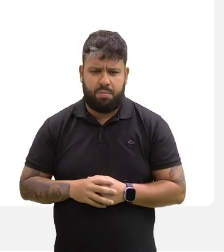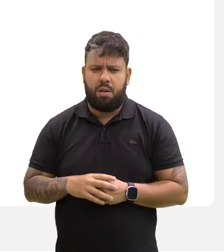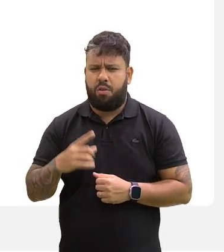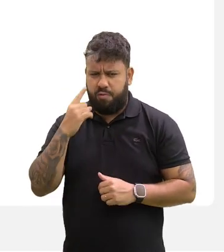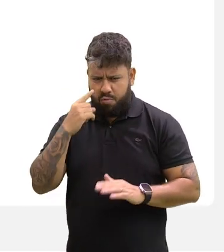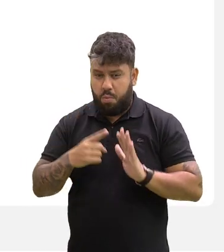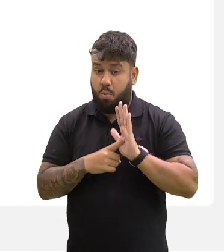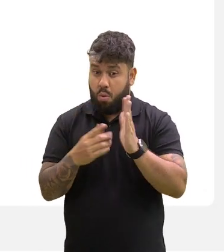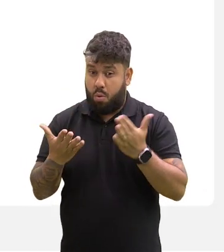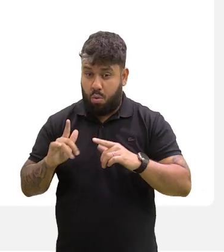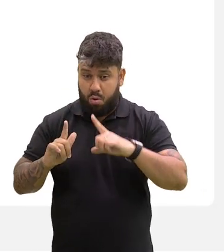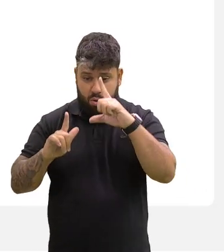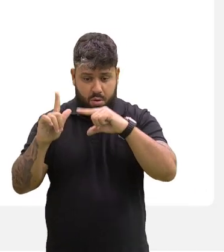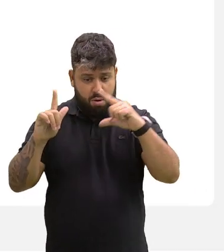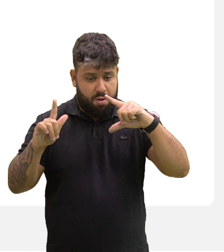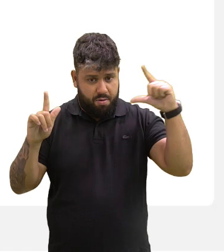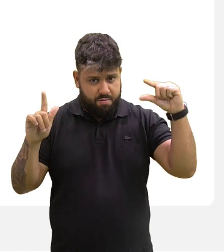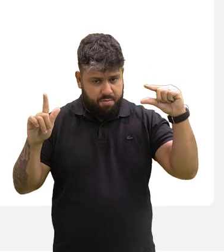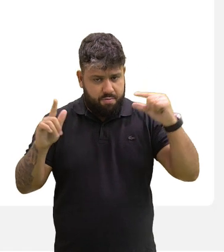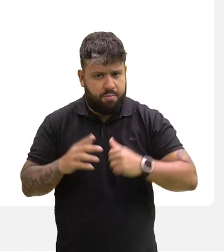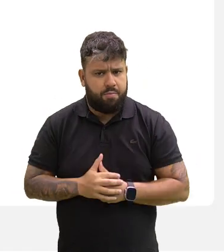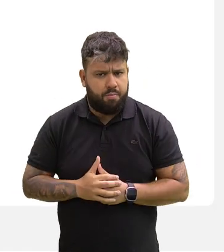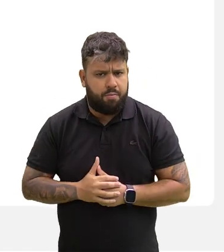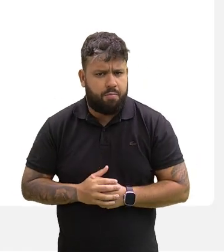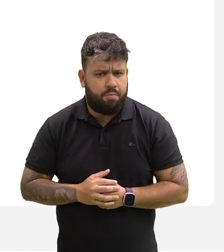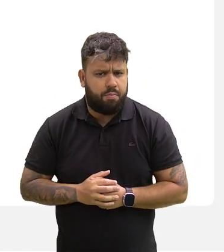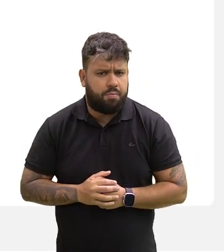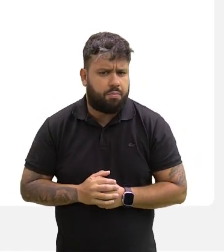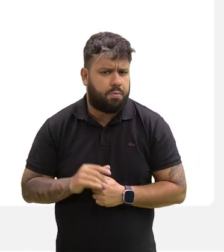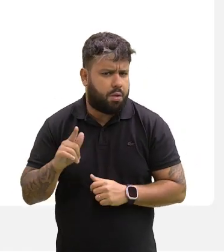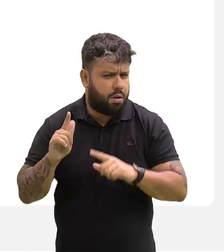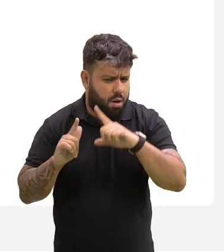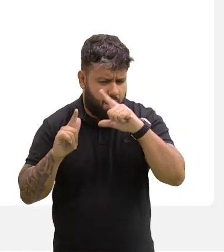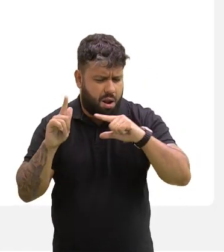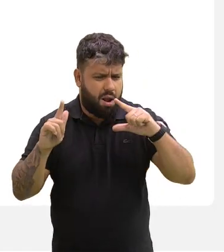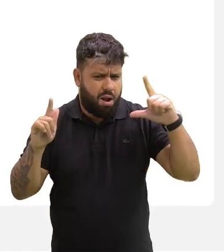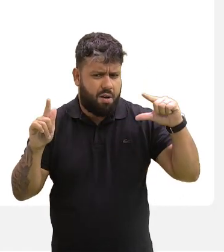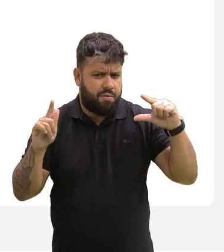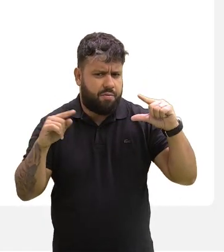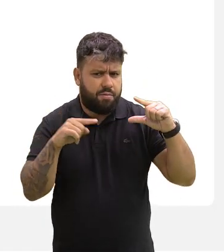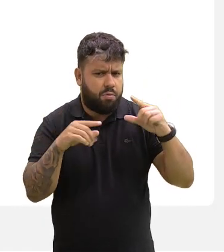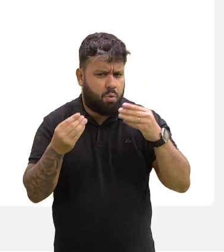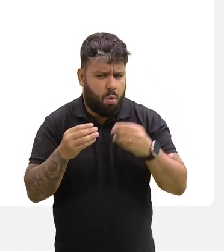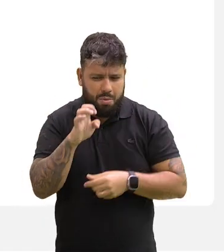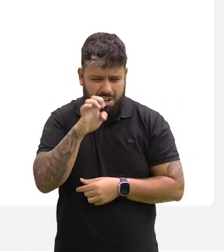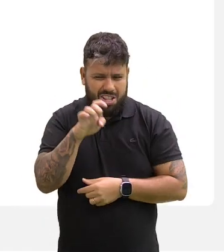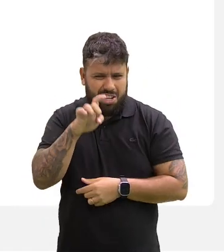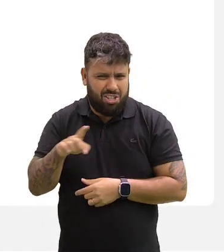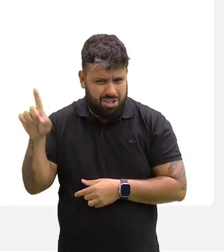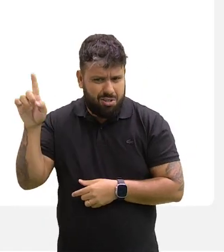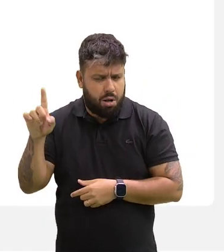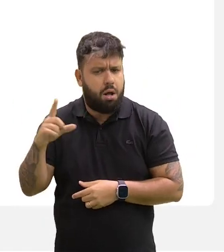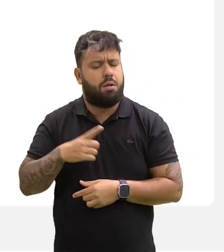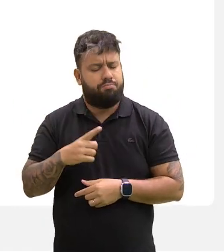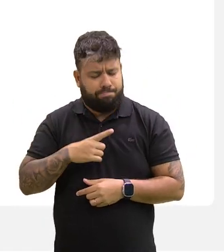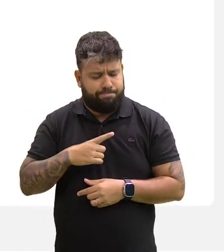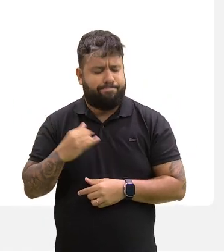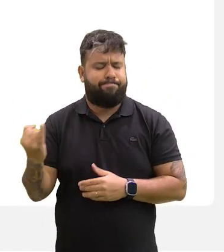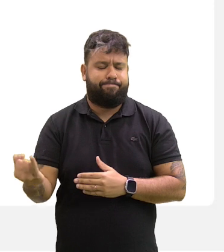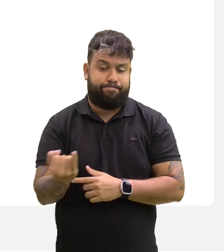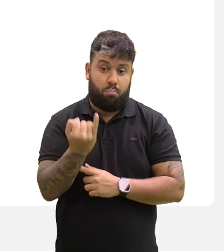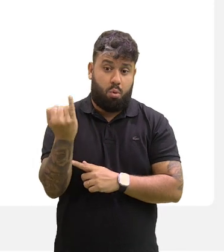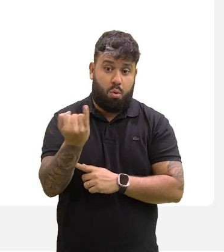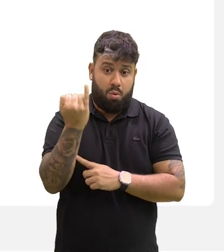falar agora, eu vou dizer o seguinte para você. Os gráficos na estatística têm um papel fundamental